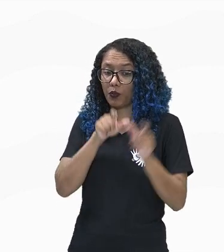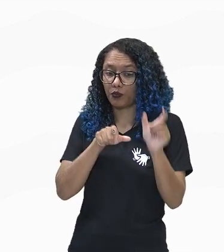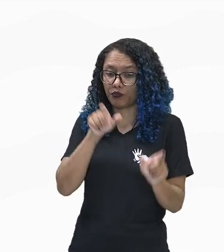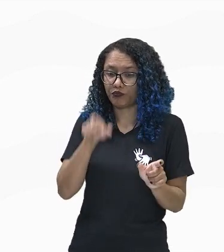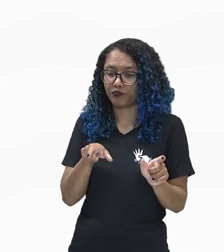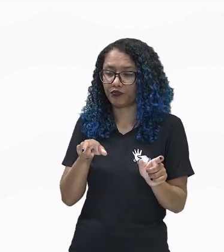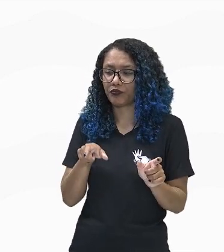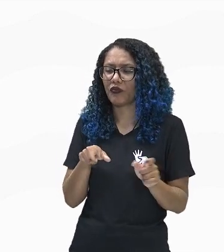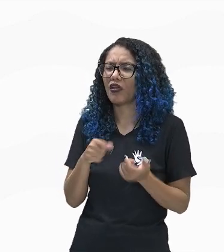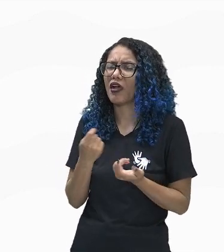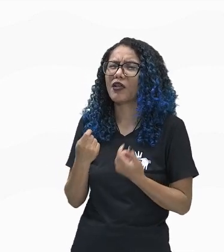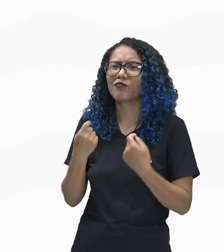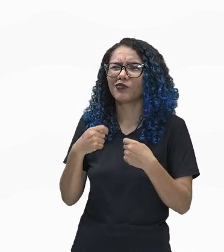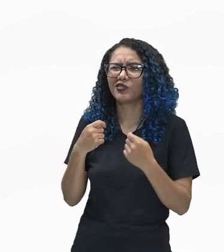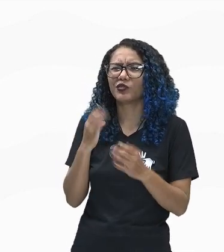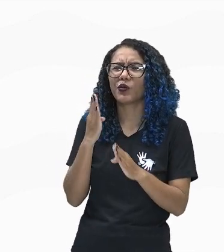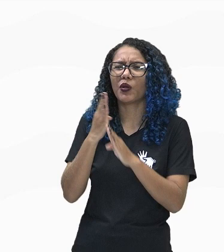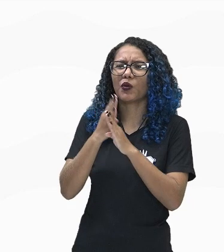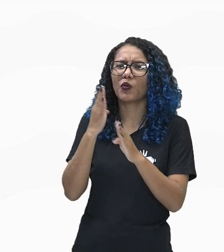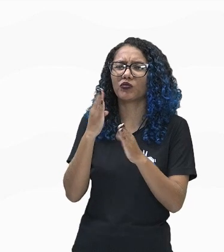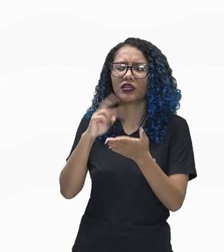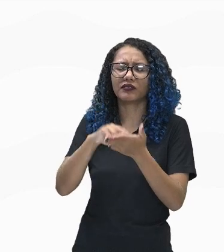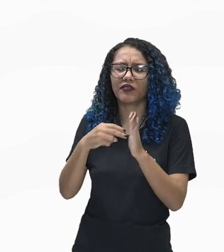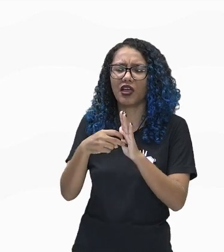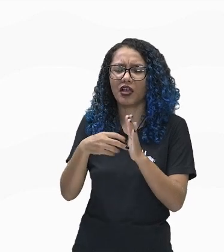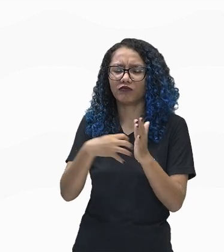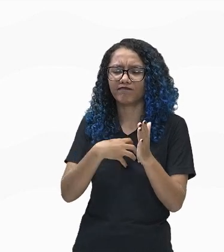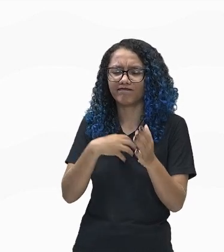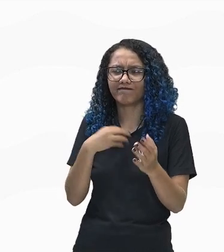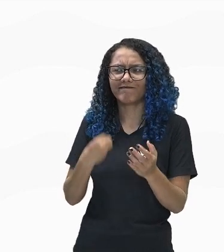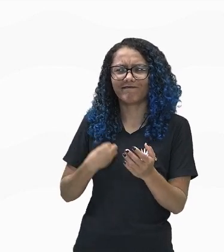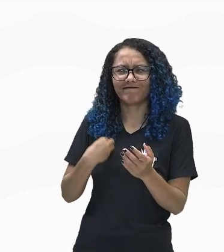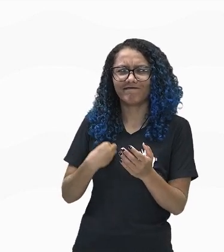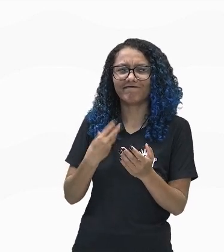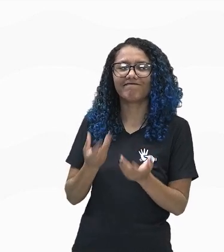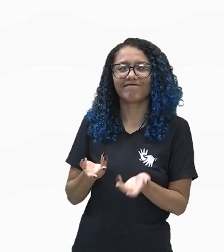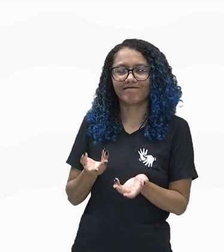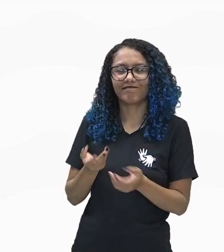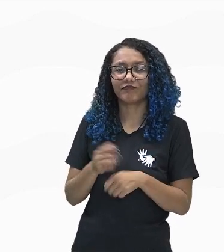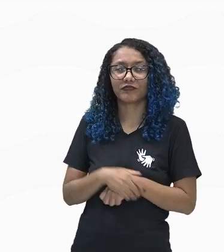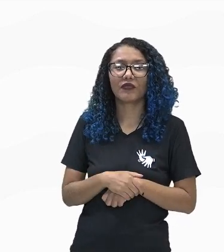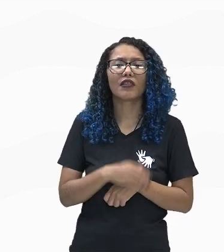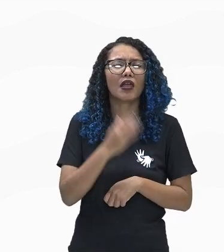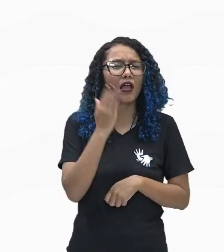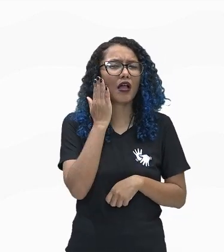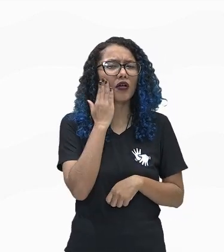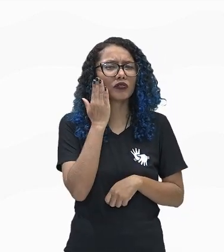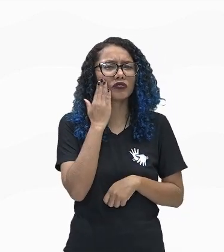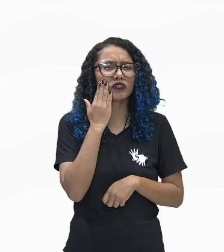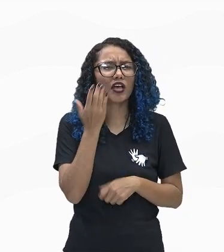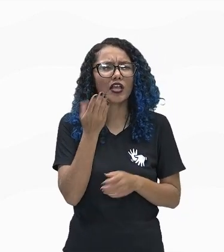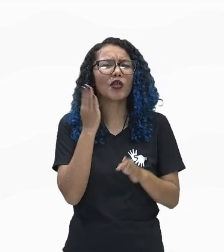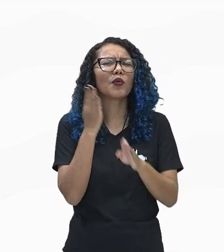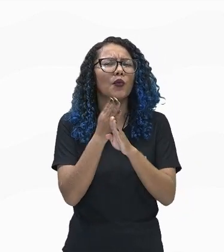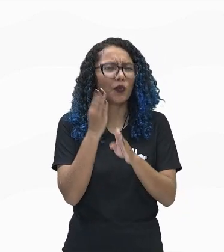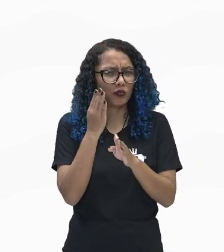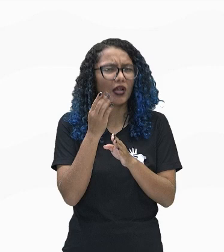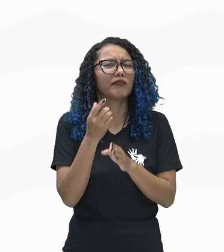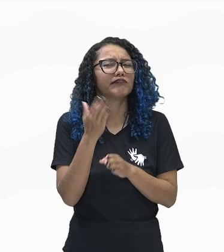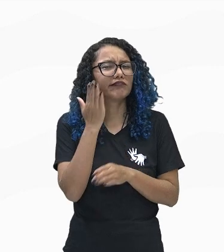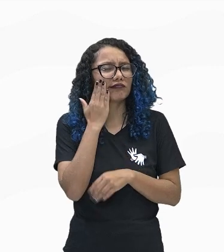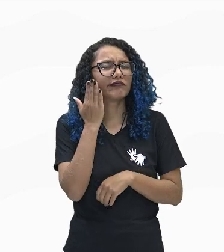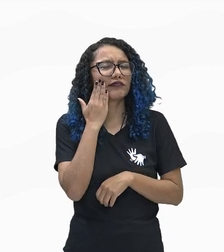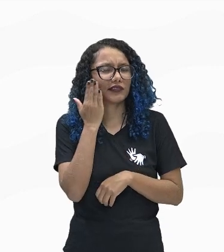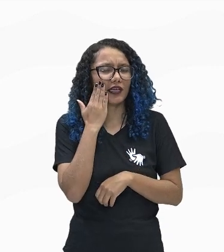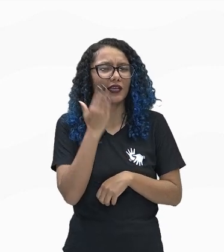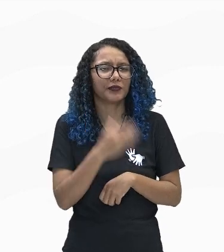o sentido da vida. O outro personagem, comenta: eu sei onde você vai encontrar.